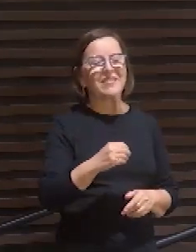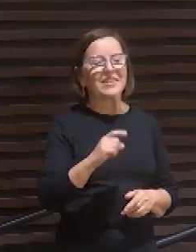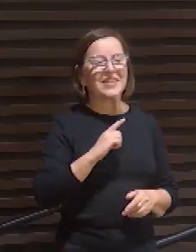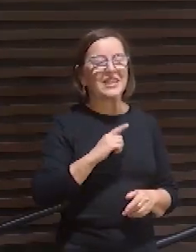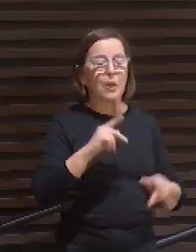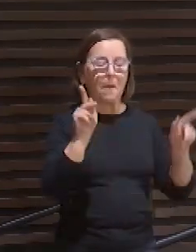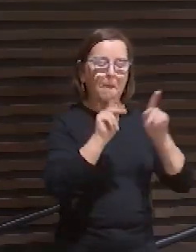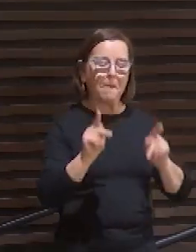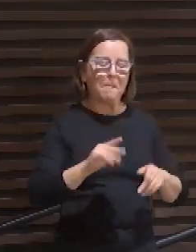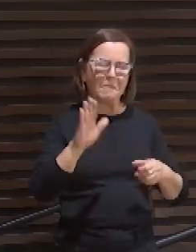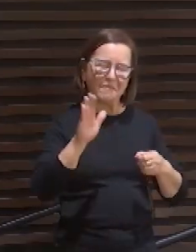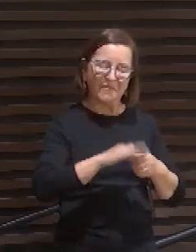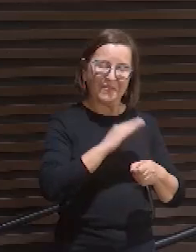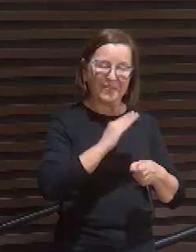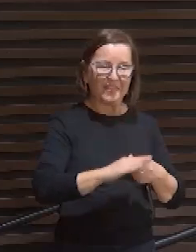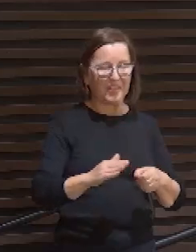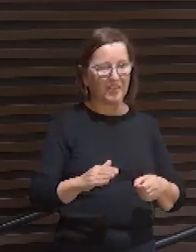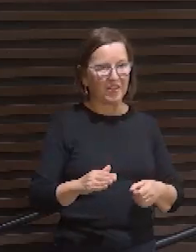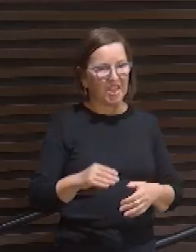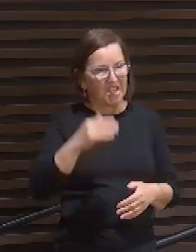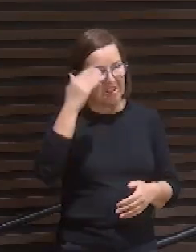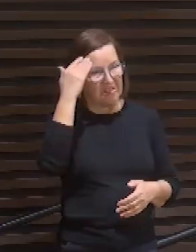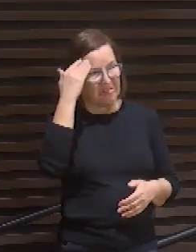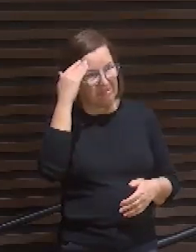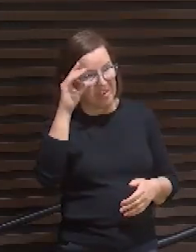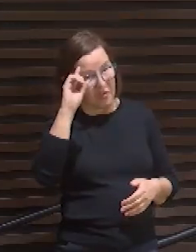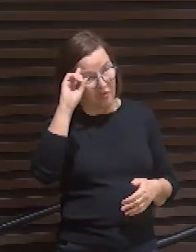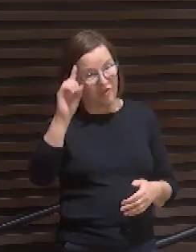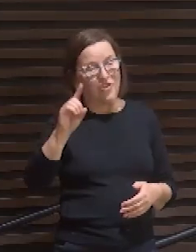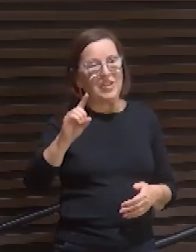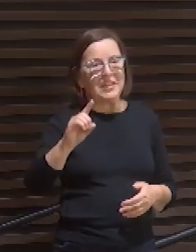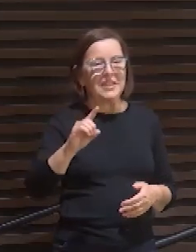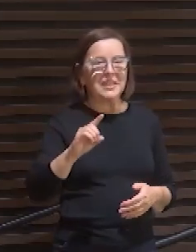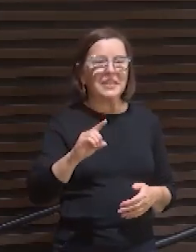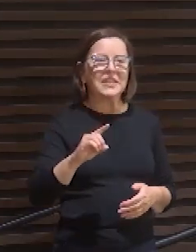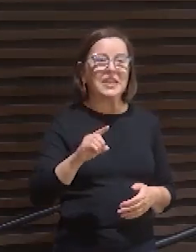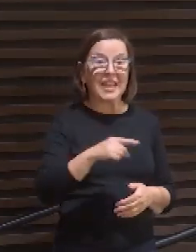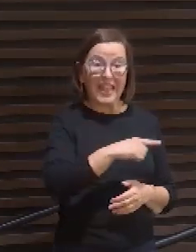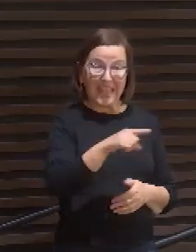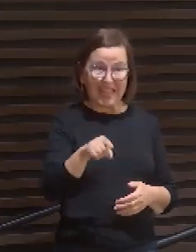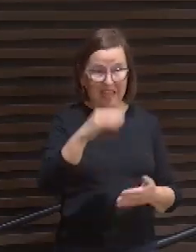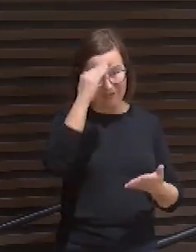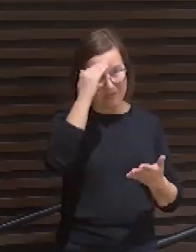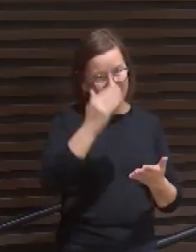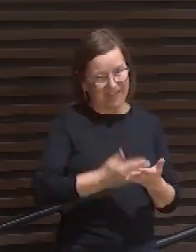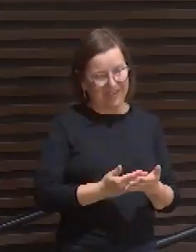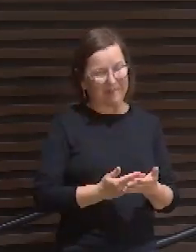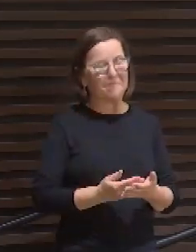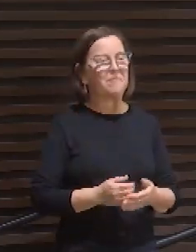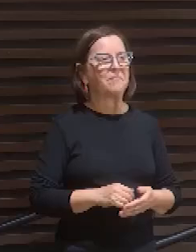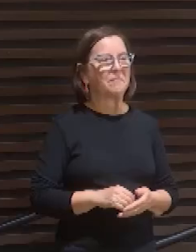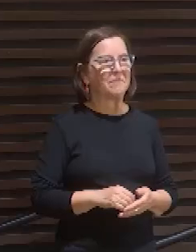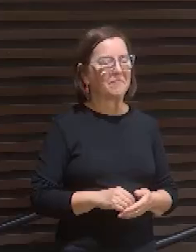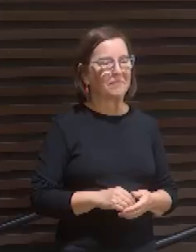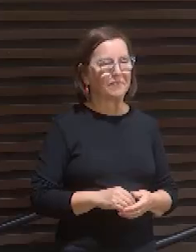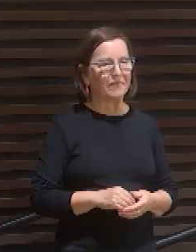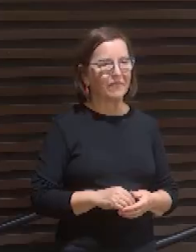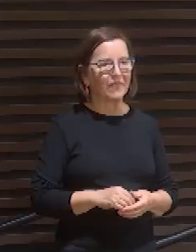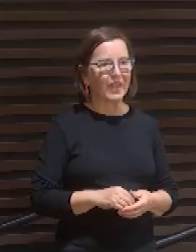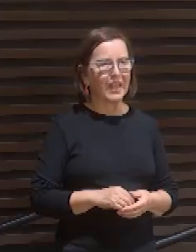essa experiência, não sei quando, mas eles serão. Eu gosto muito de uma história